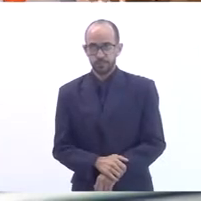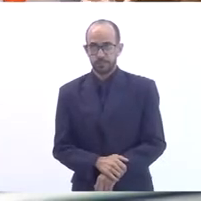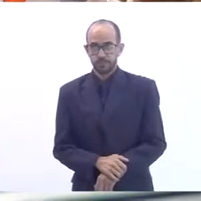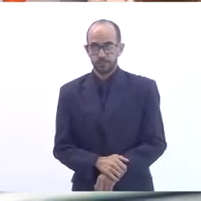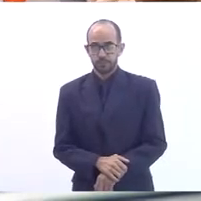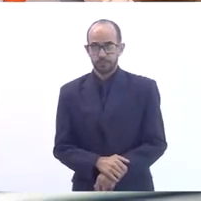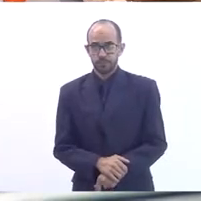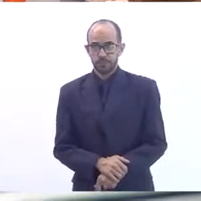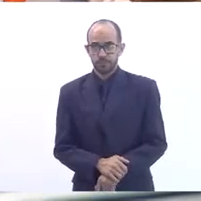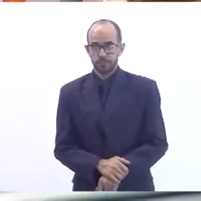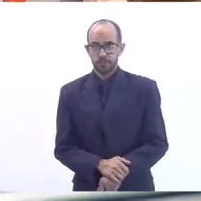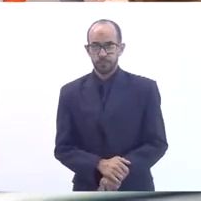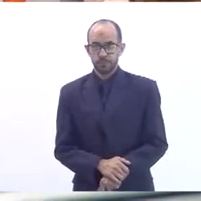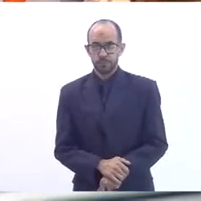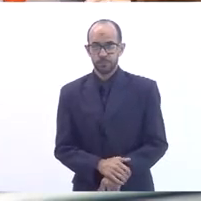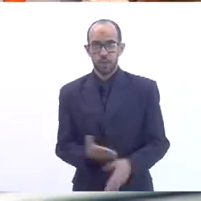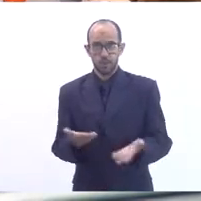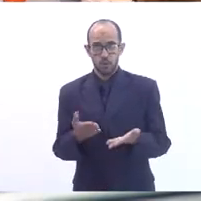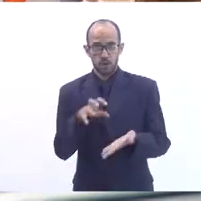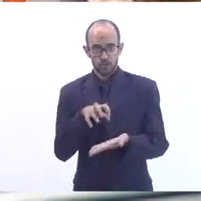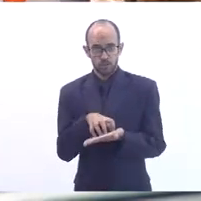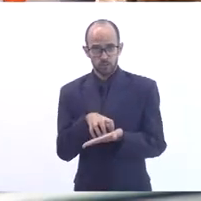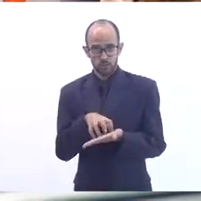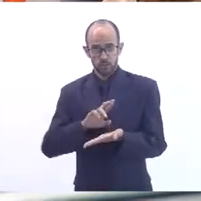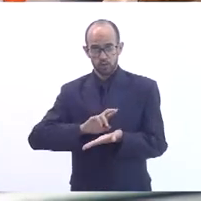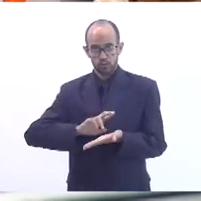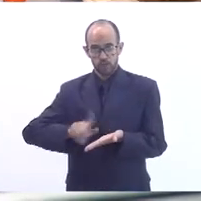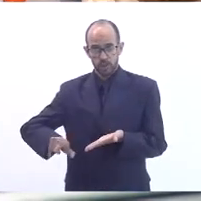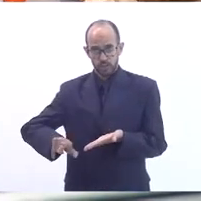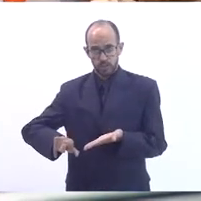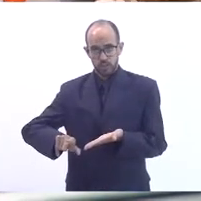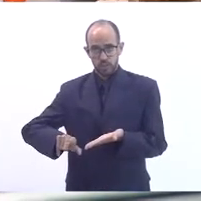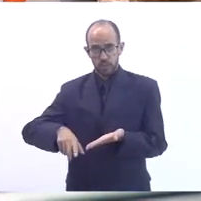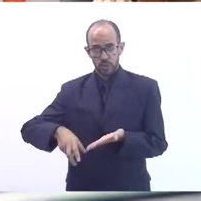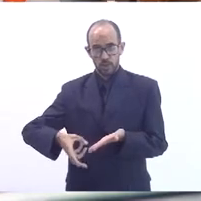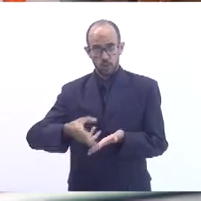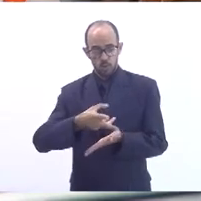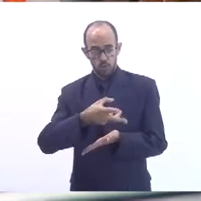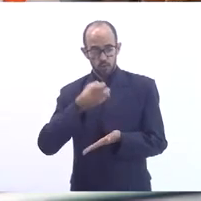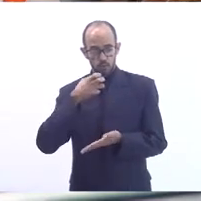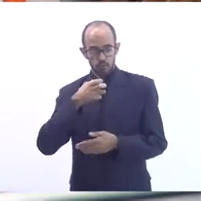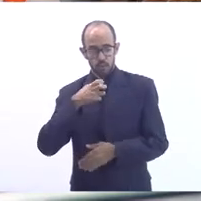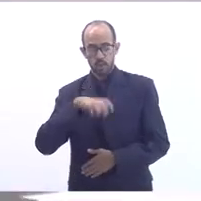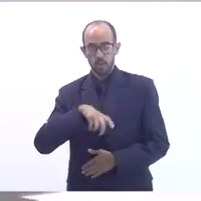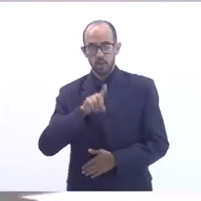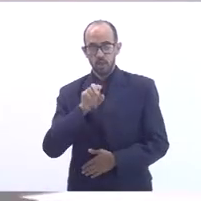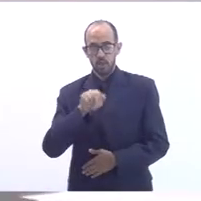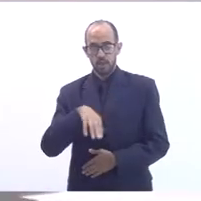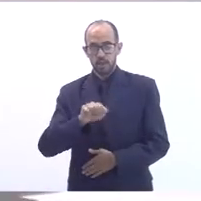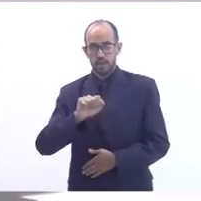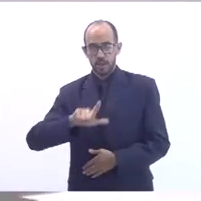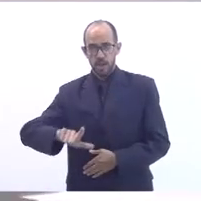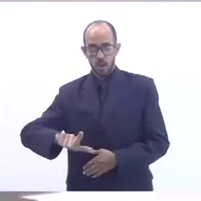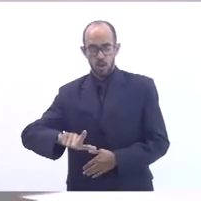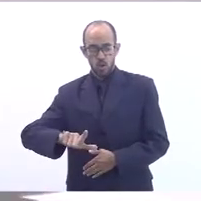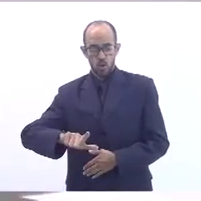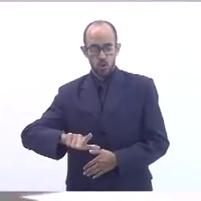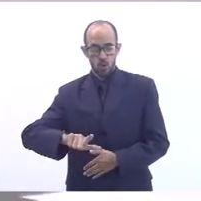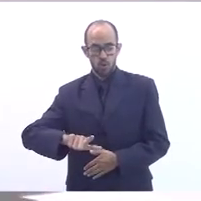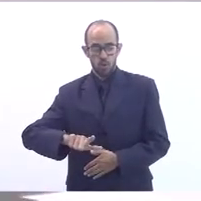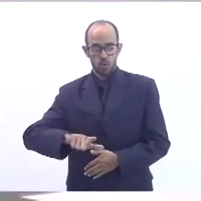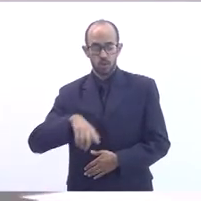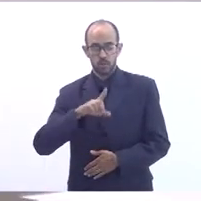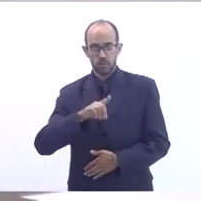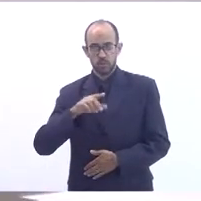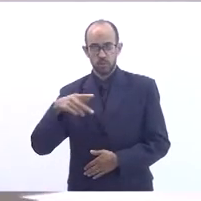para setores diferentes vou vir o Dr Daniel Godoy a da Defensoria já falei bem aqui da